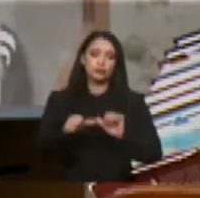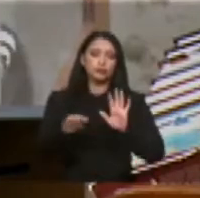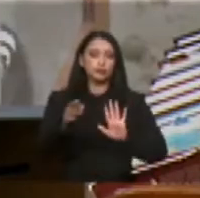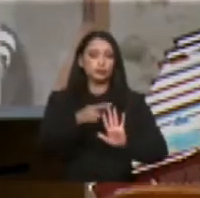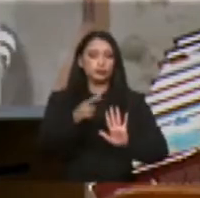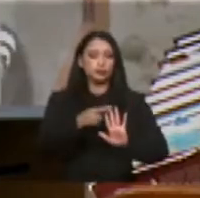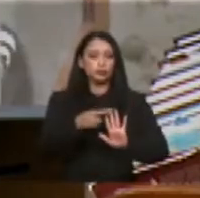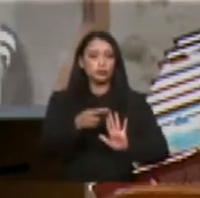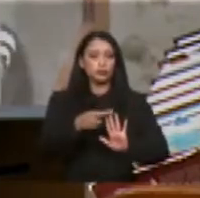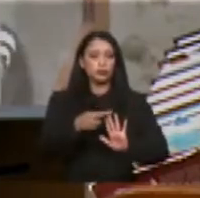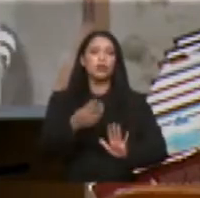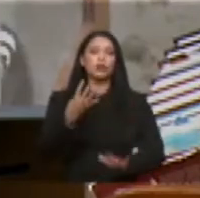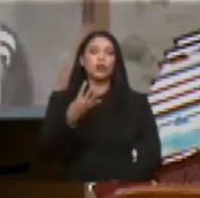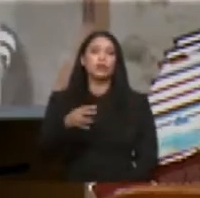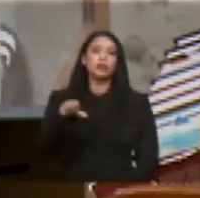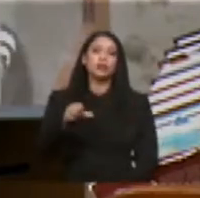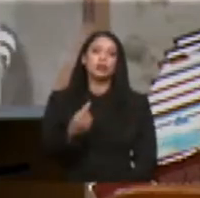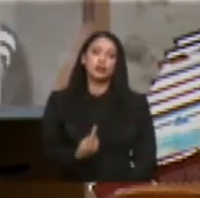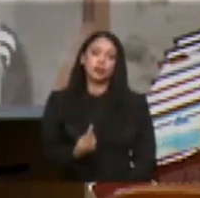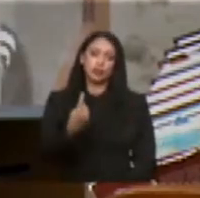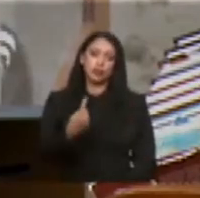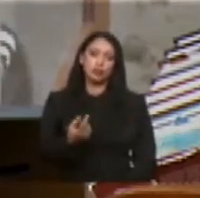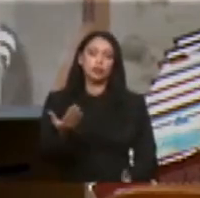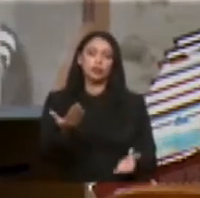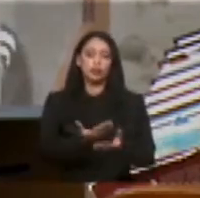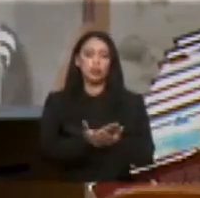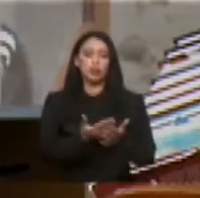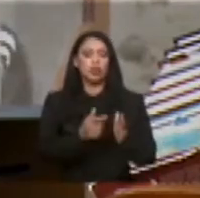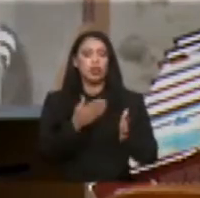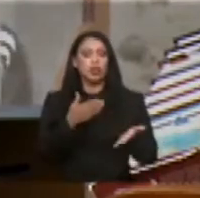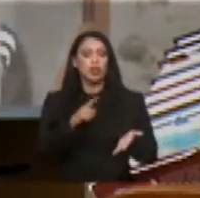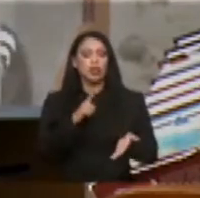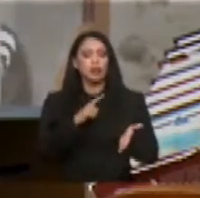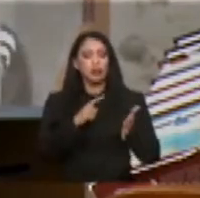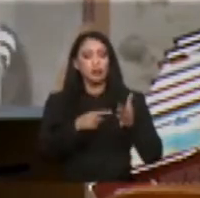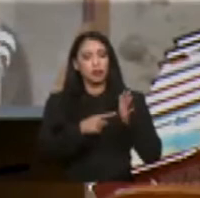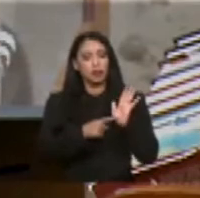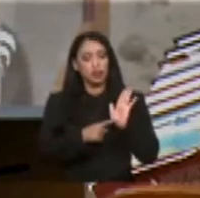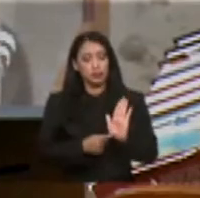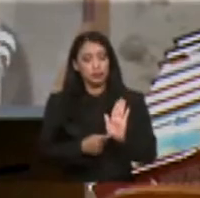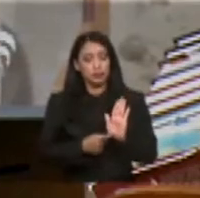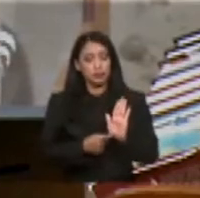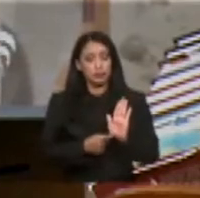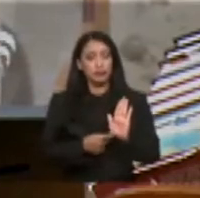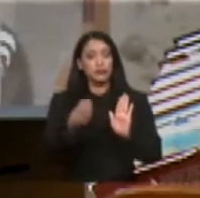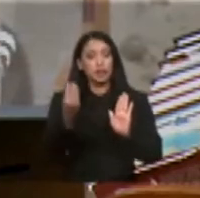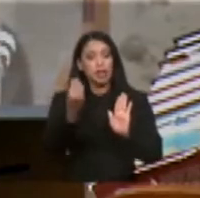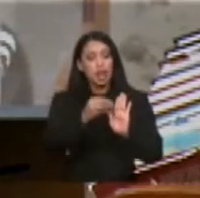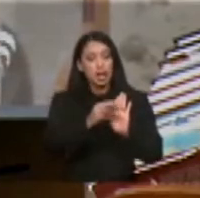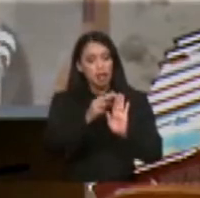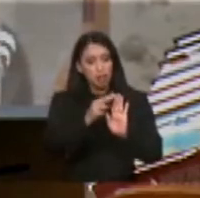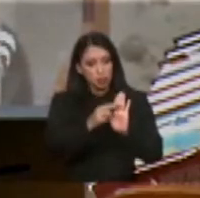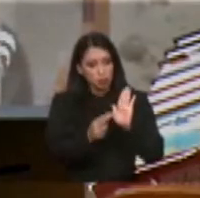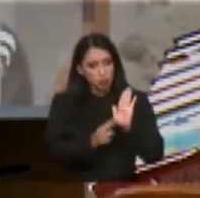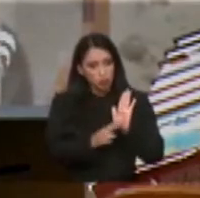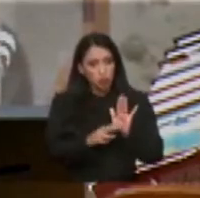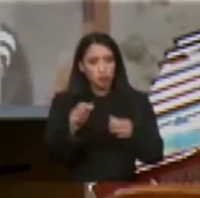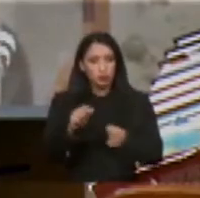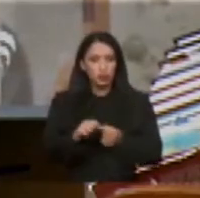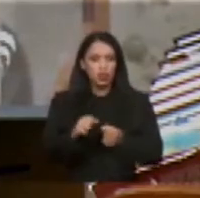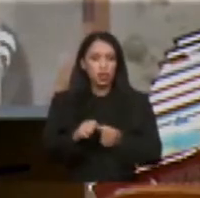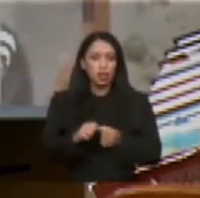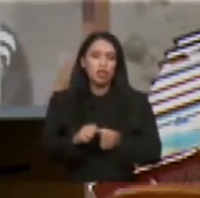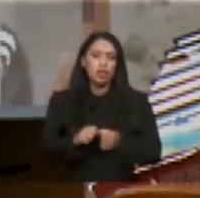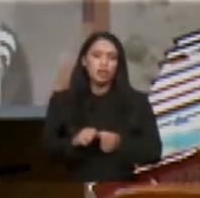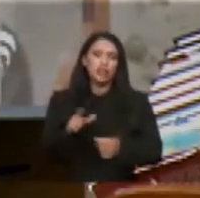Resolução CONAMA 491, ora impugnada, que revogou a Resolução 3 de 90. A edição da norma impugnada, portanto, foi precedida